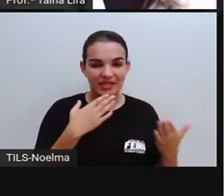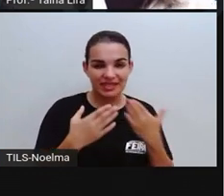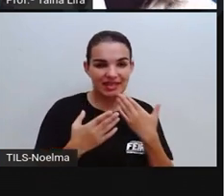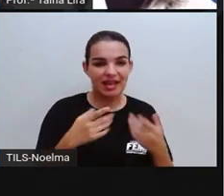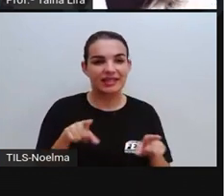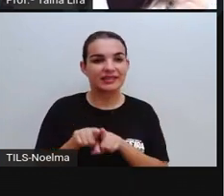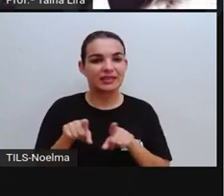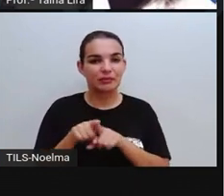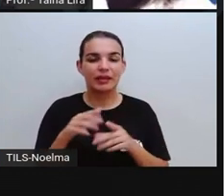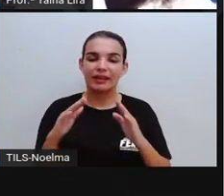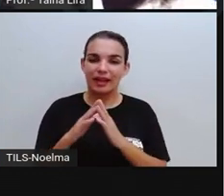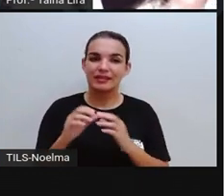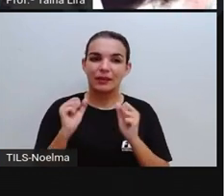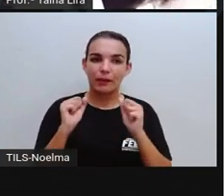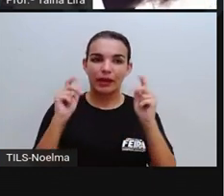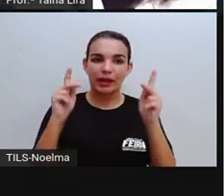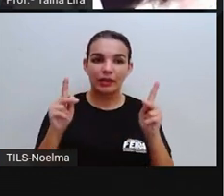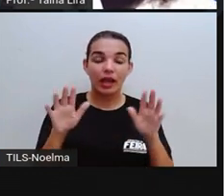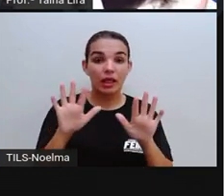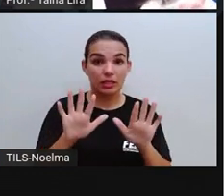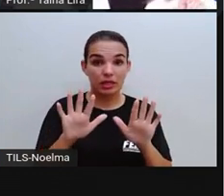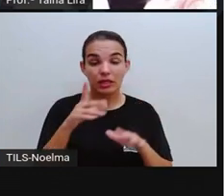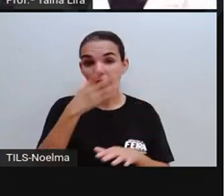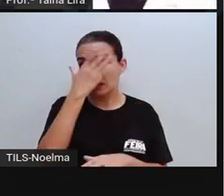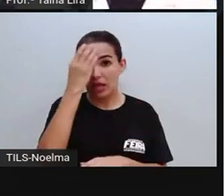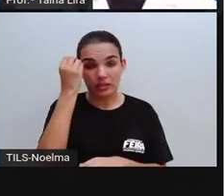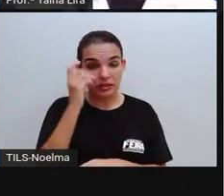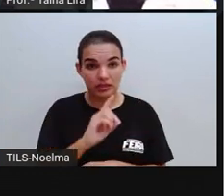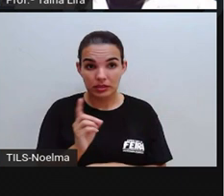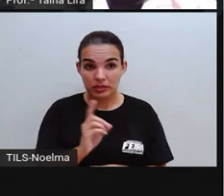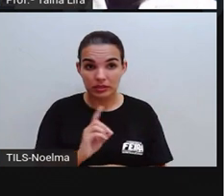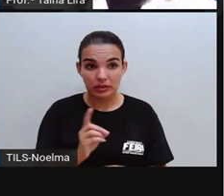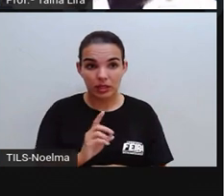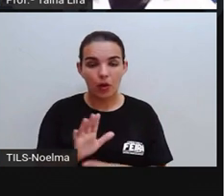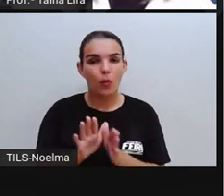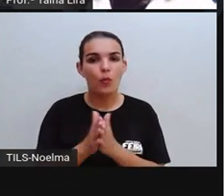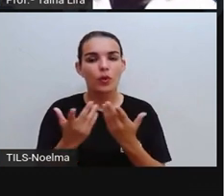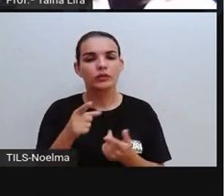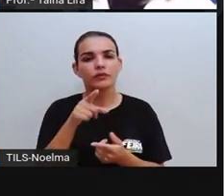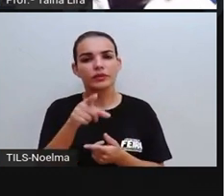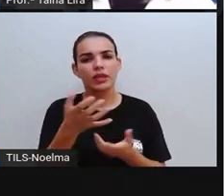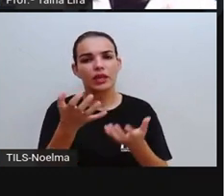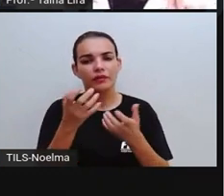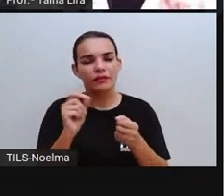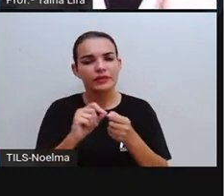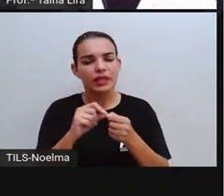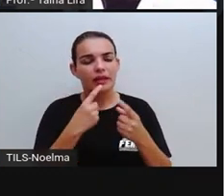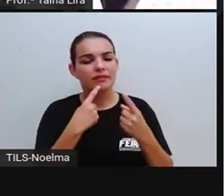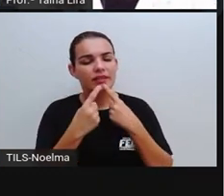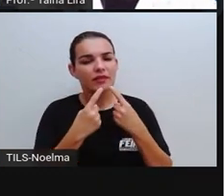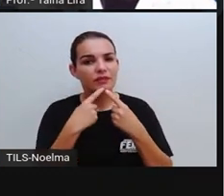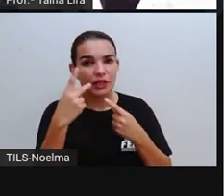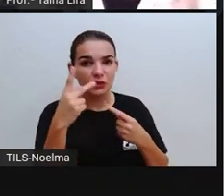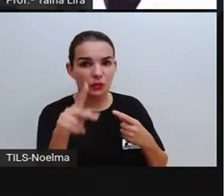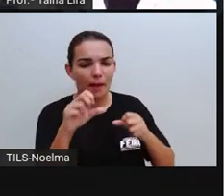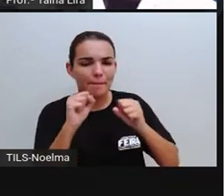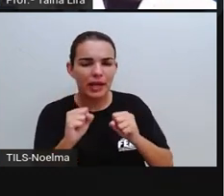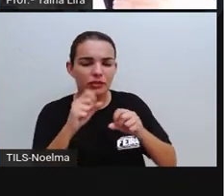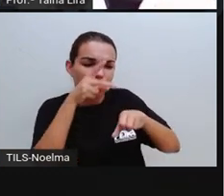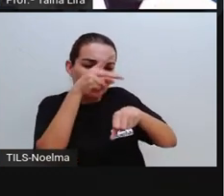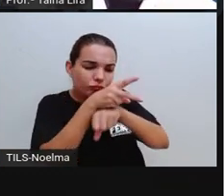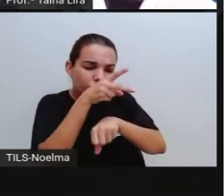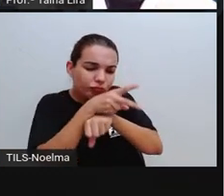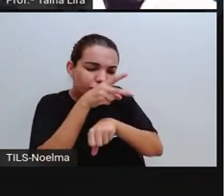ideia também em casa, tá bom? E não esquece, quando você fizer a sua entrevista, pede ao papai e à mamãe aí para